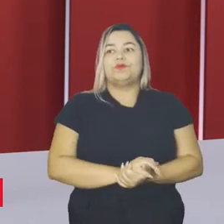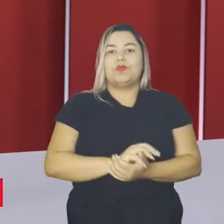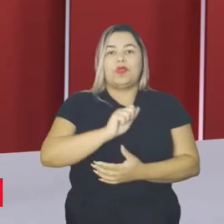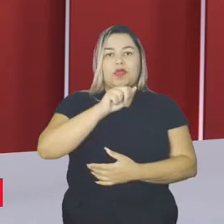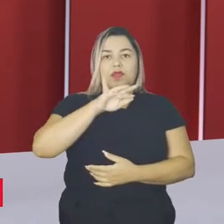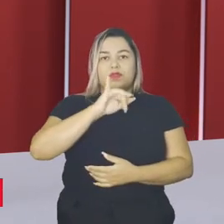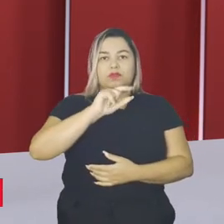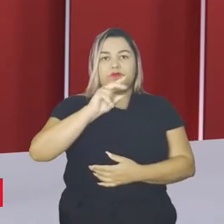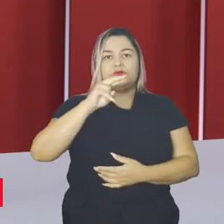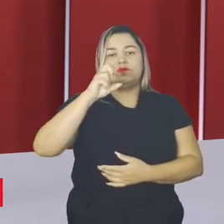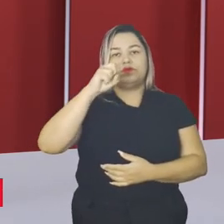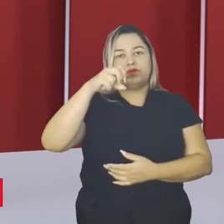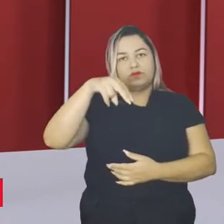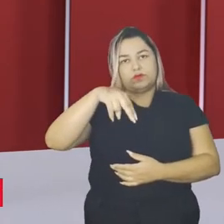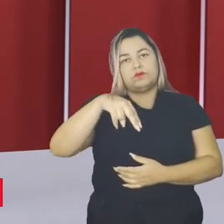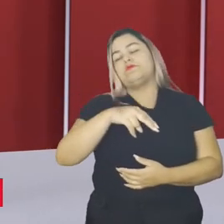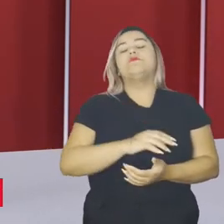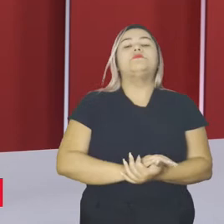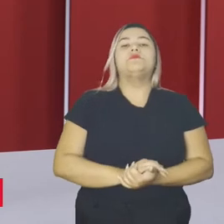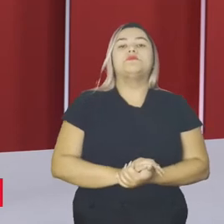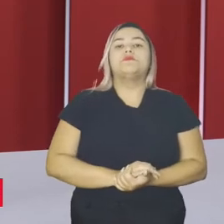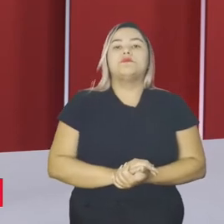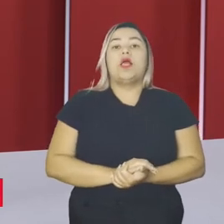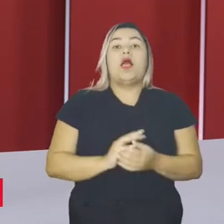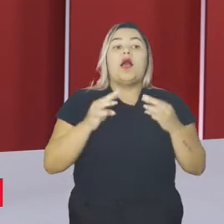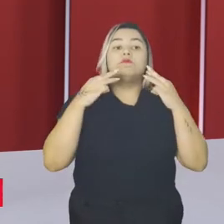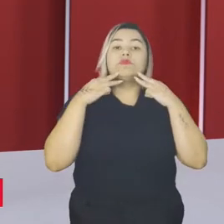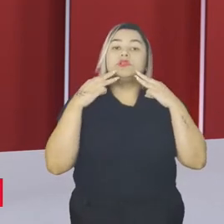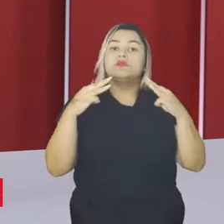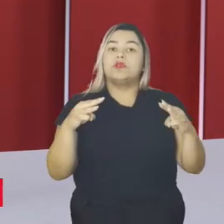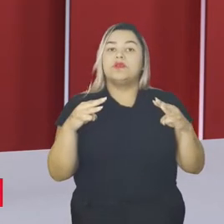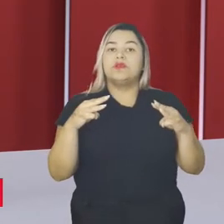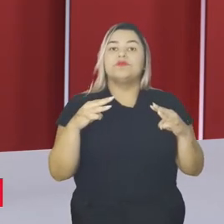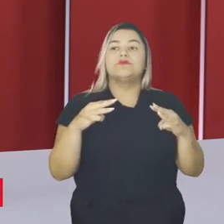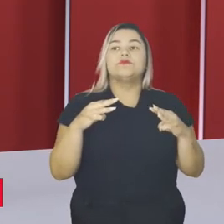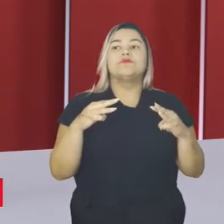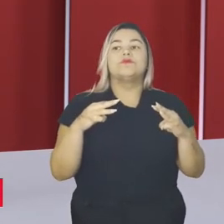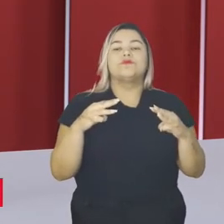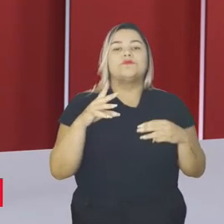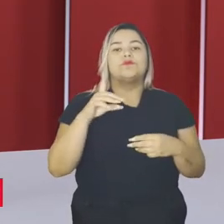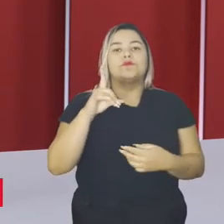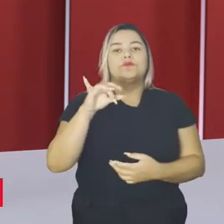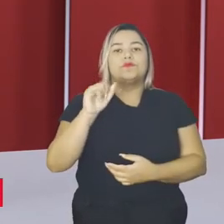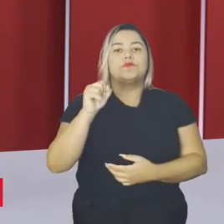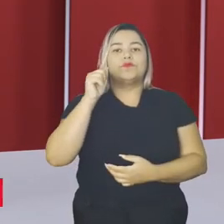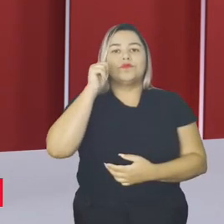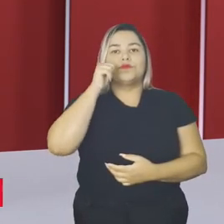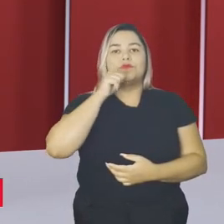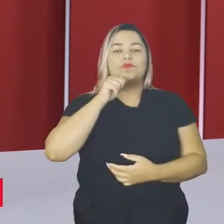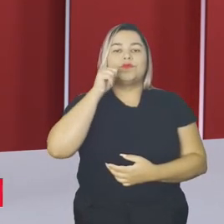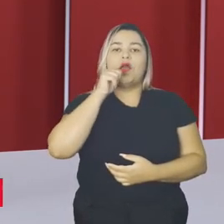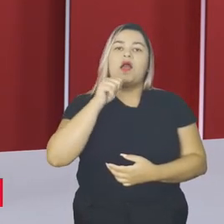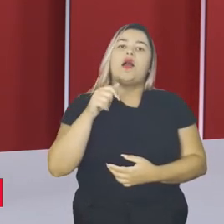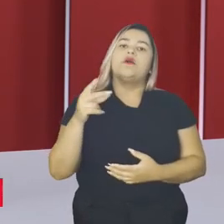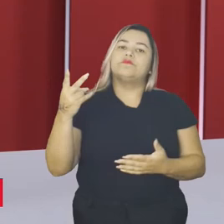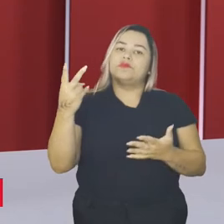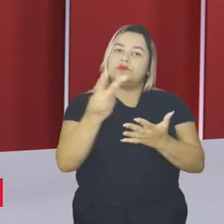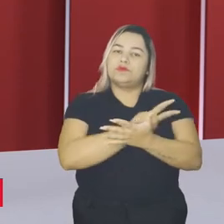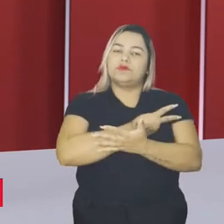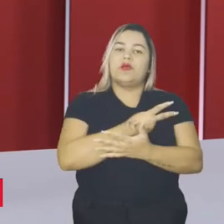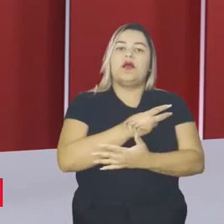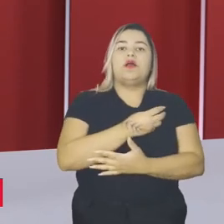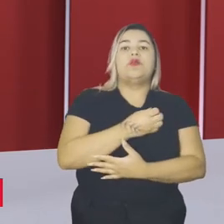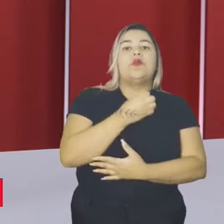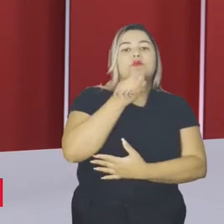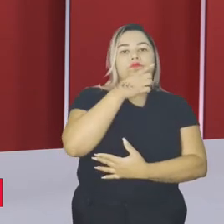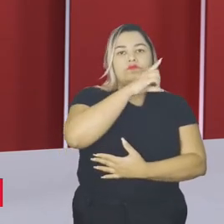Arilson Chiorato deixa aqui a mensagem dele. Dias mulheres virão. Olha, que bom dia também para o